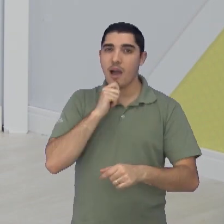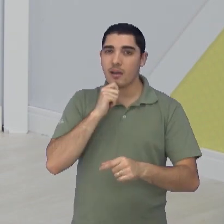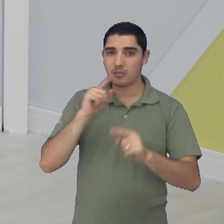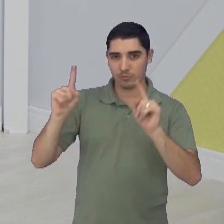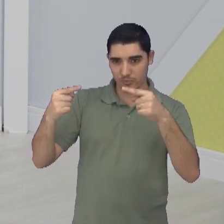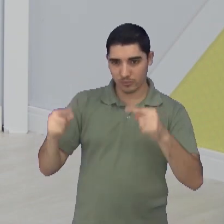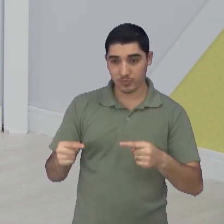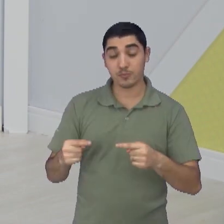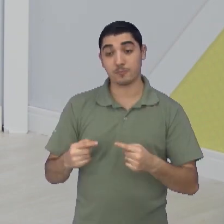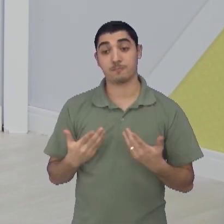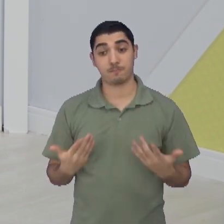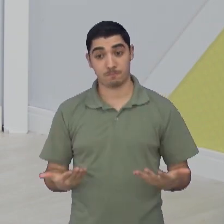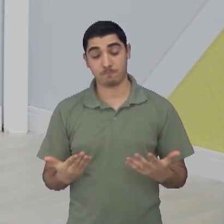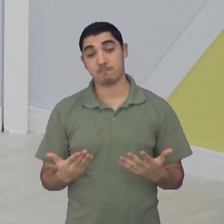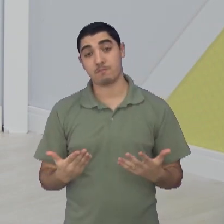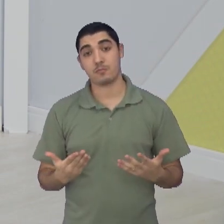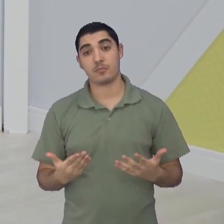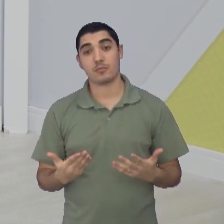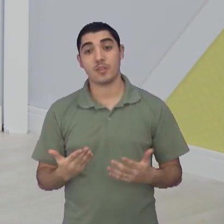for necessário Tá certo Brunão ufa